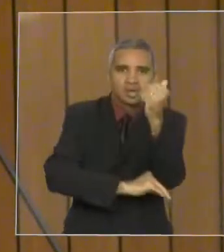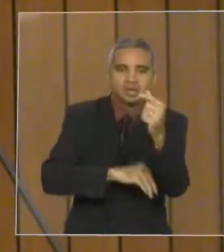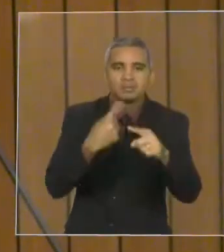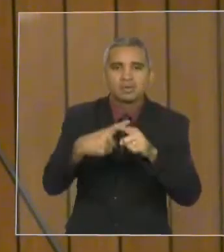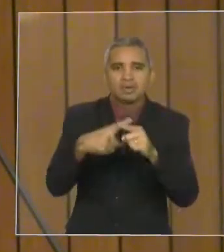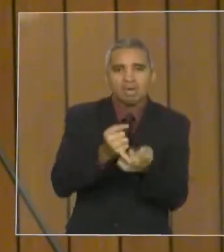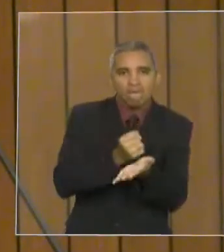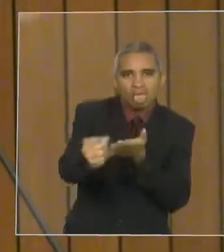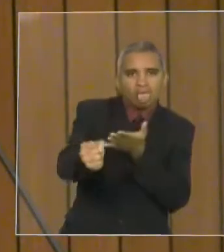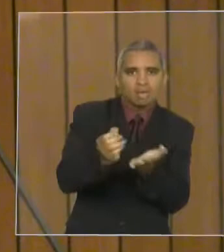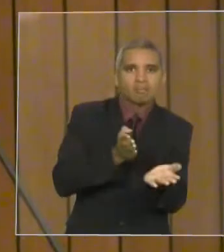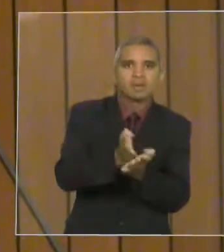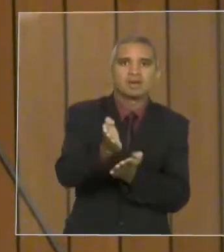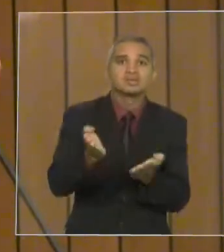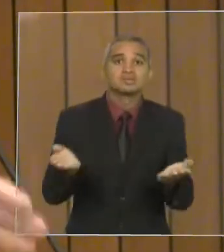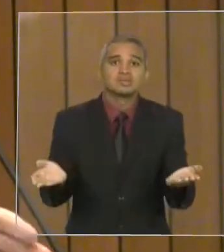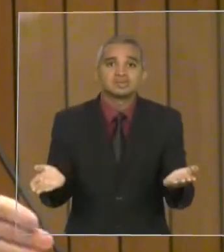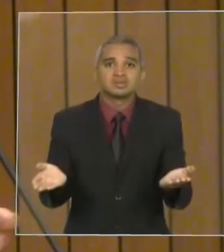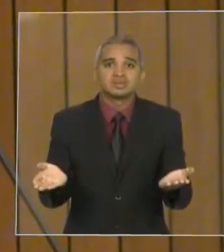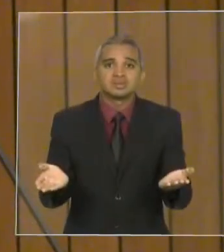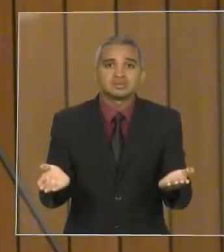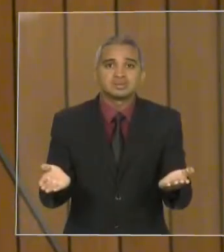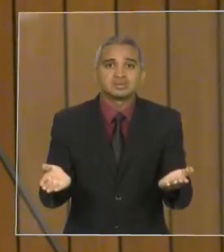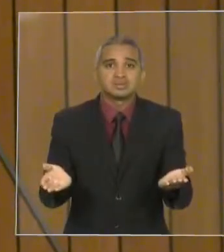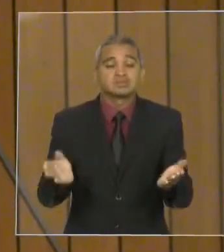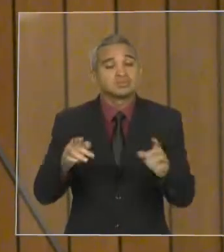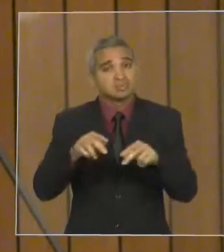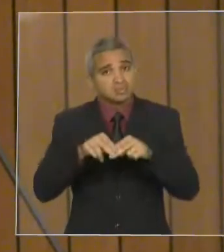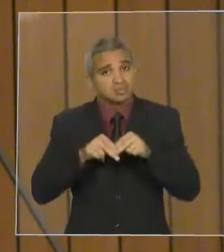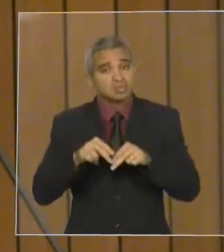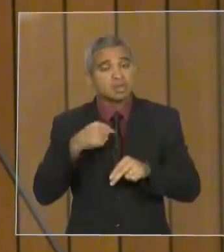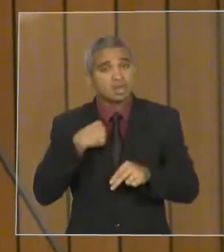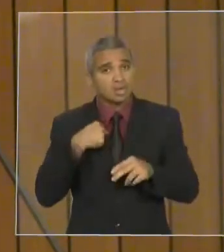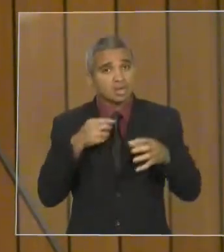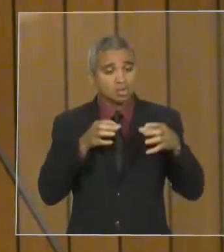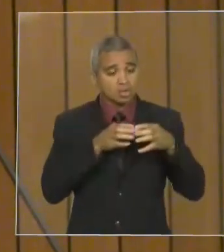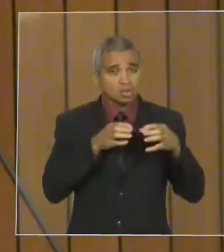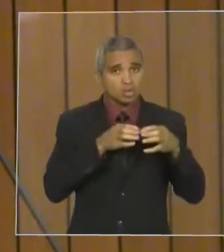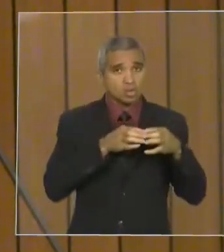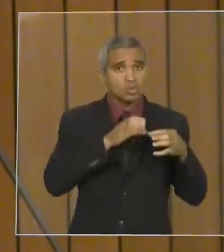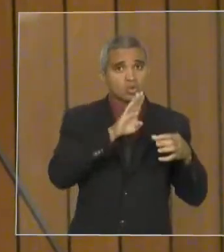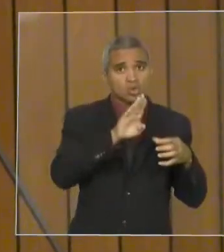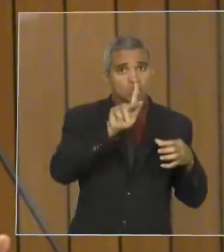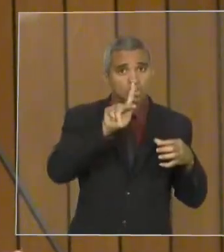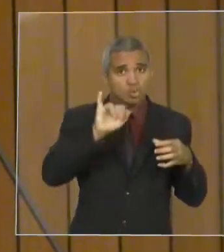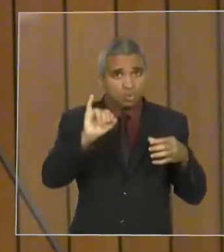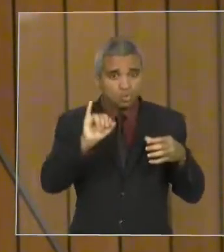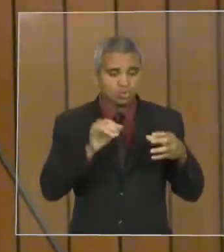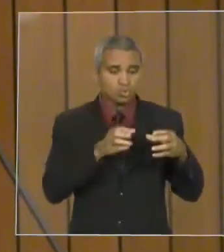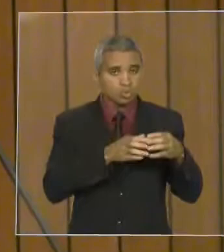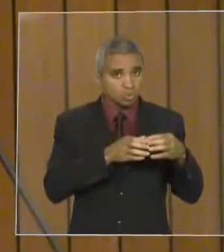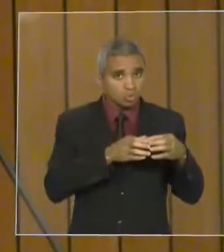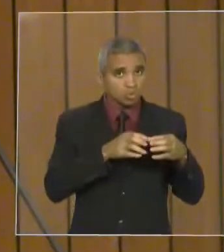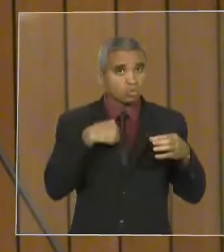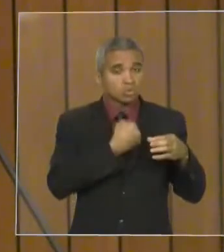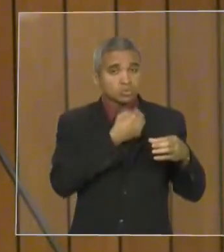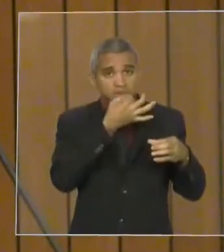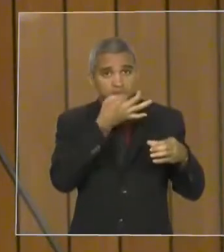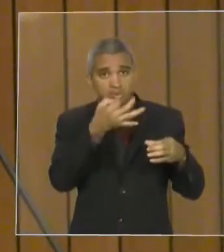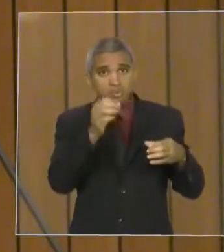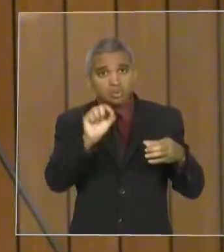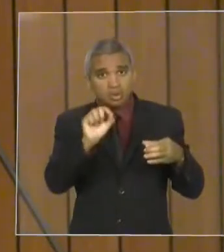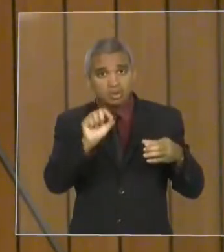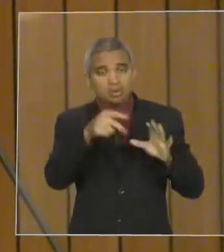virou lei. Então, qual é a sugestão aqui em nome do Bloco Parlamentar Independente? O projeto é importante,